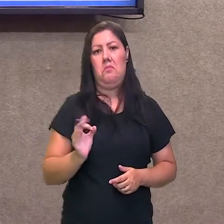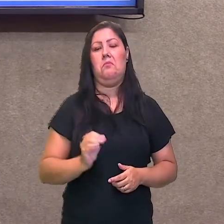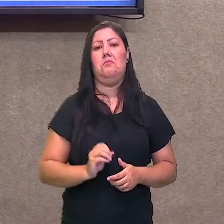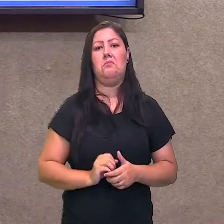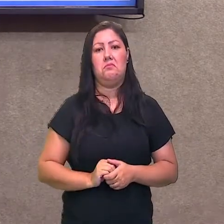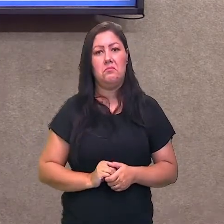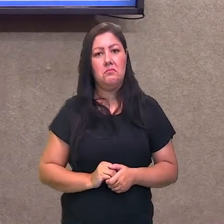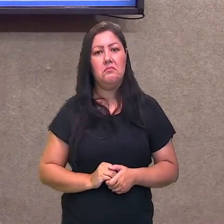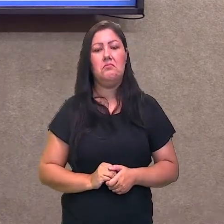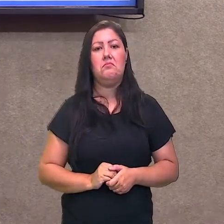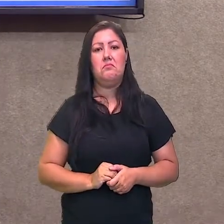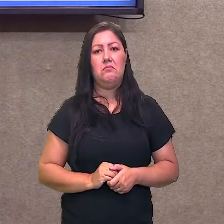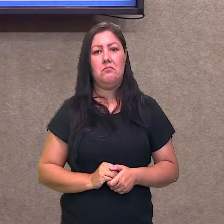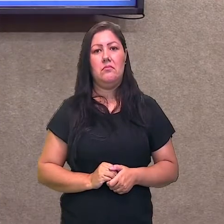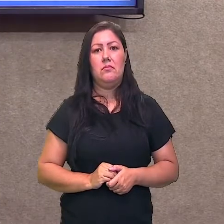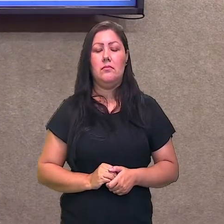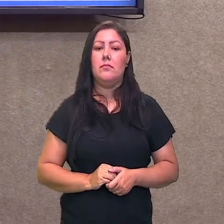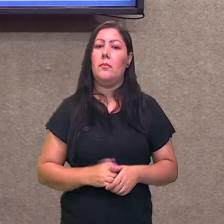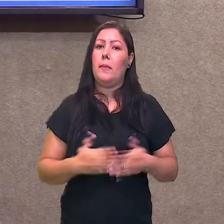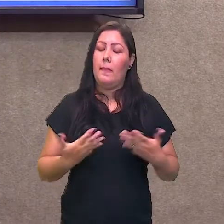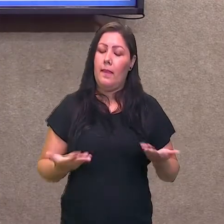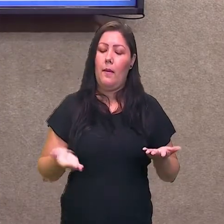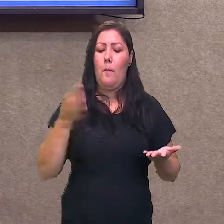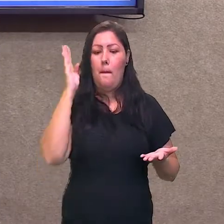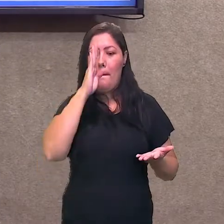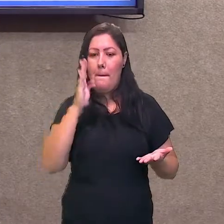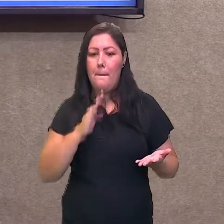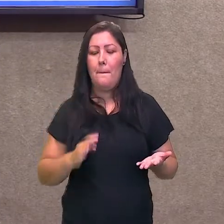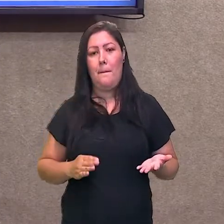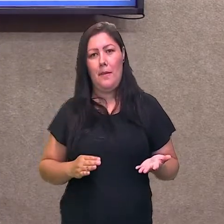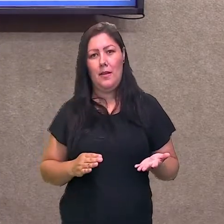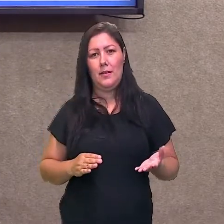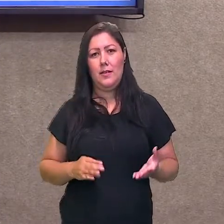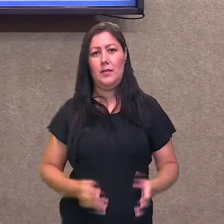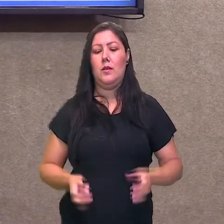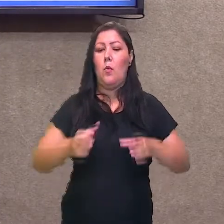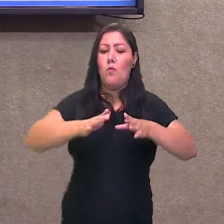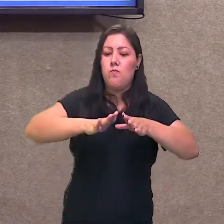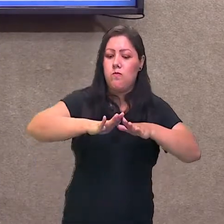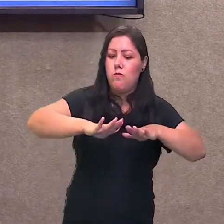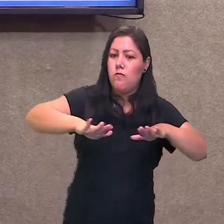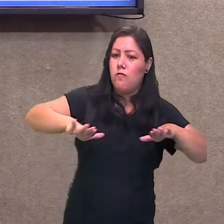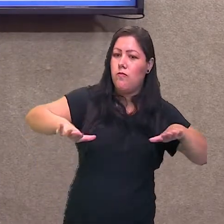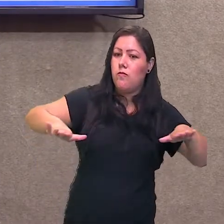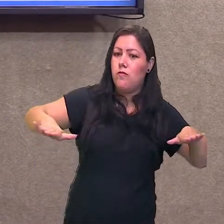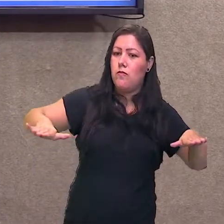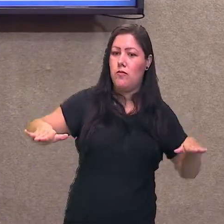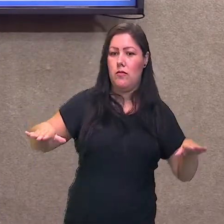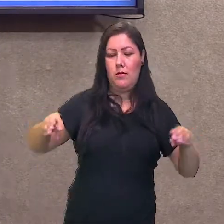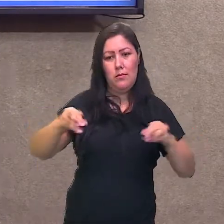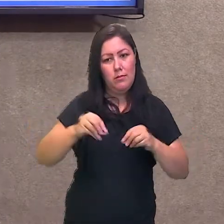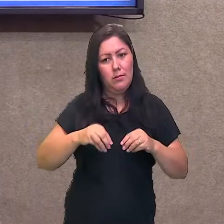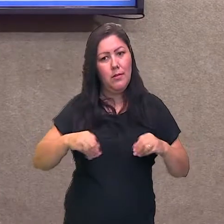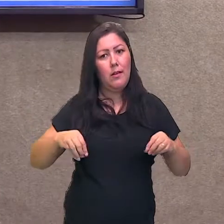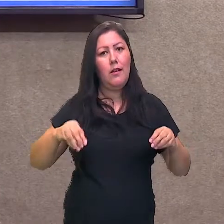Por isso que nós falamos que o Brasil tem a extensão